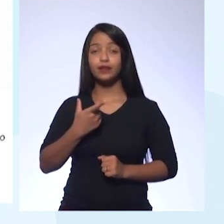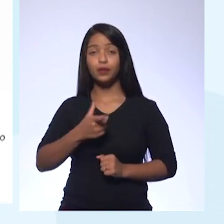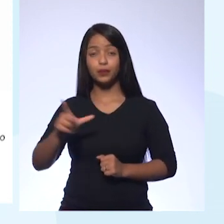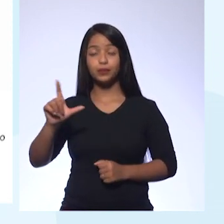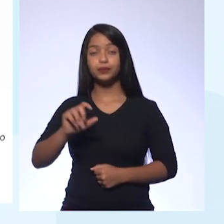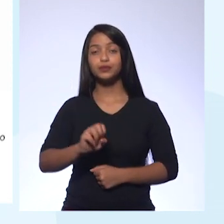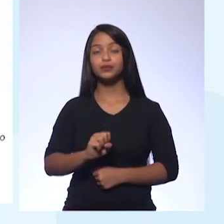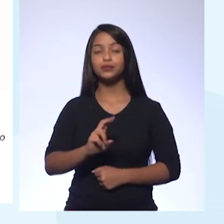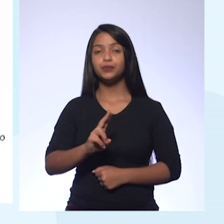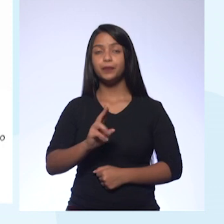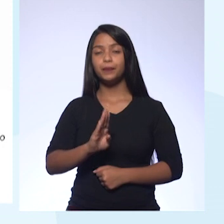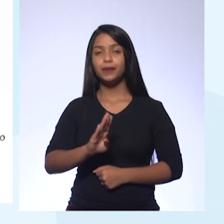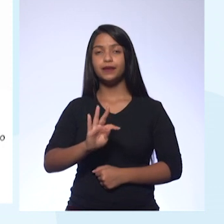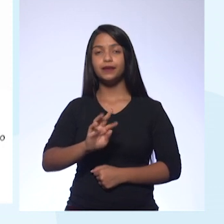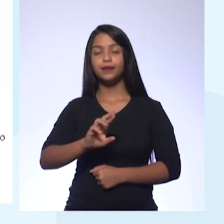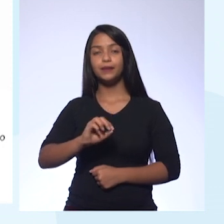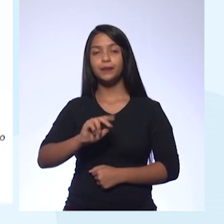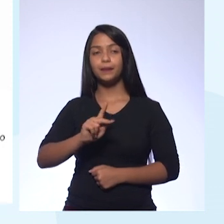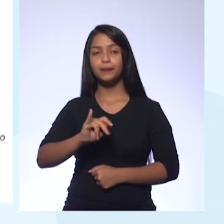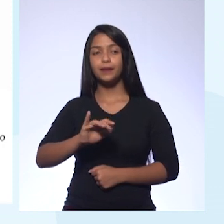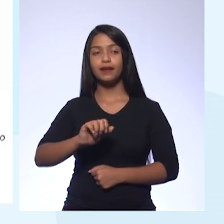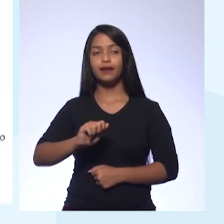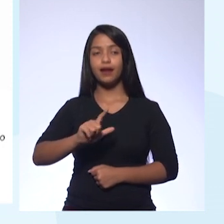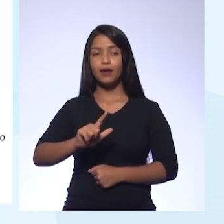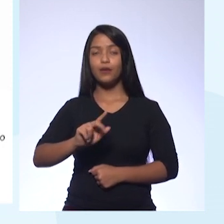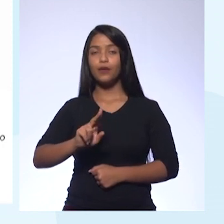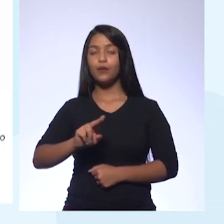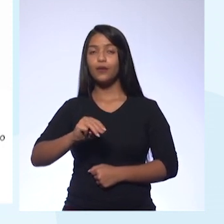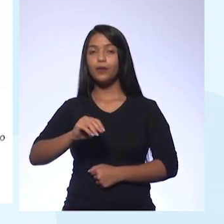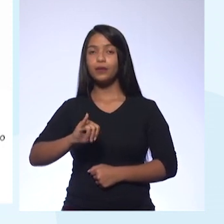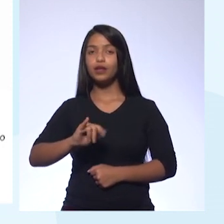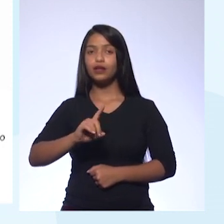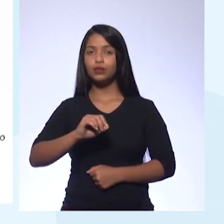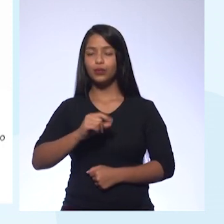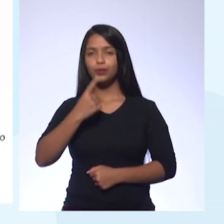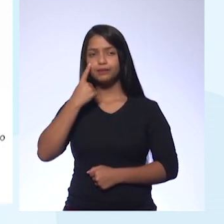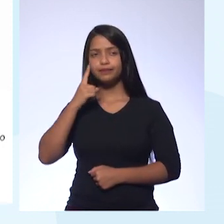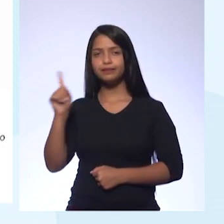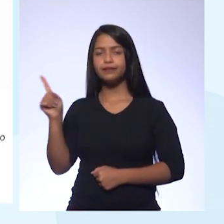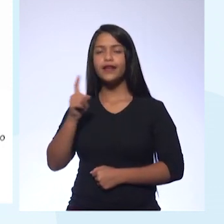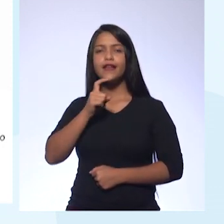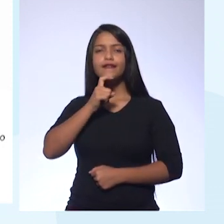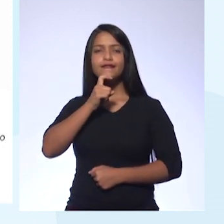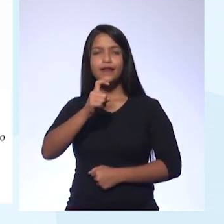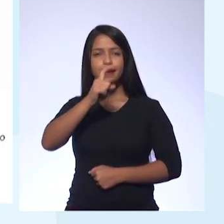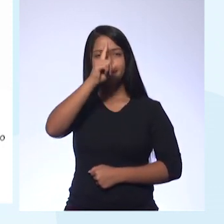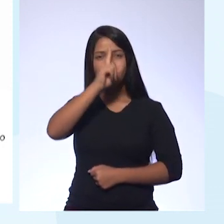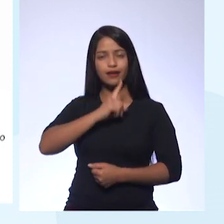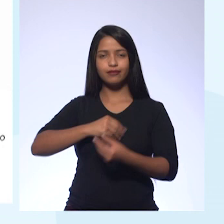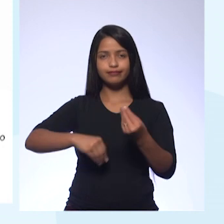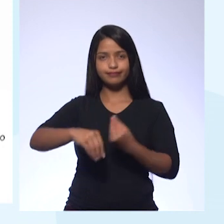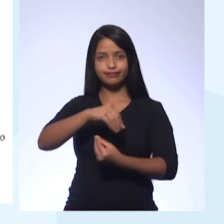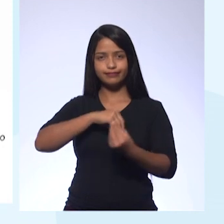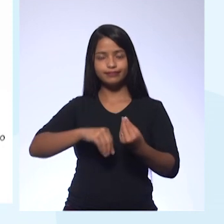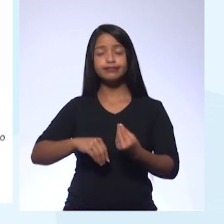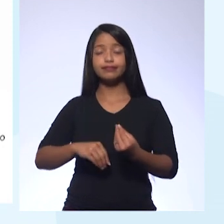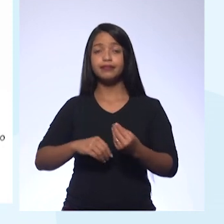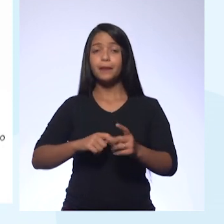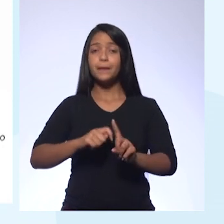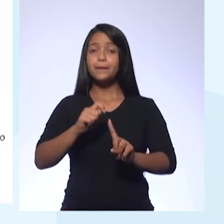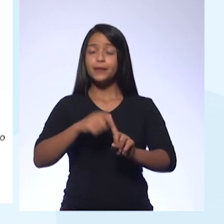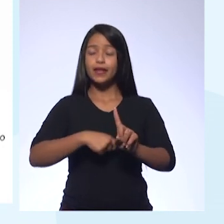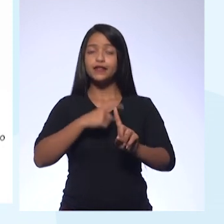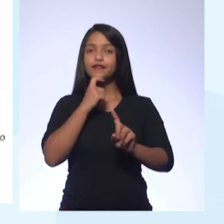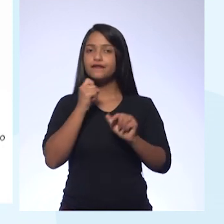Subtropical úmido, que aí eu acho que já é o verdinho, né? O verde-limão ali, tá bom? Ele vai ter um mês mais frio, com uma